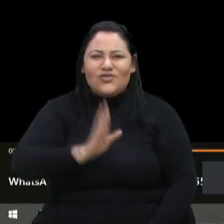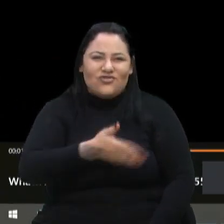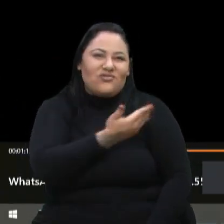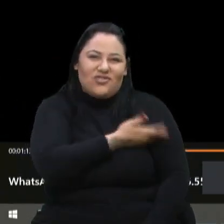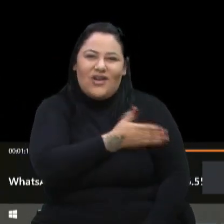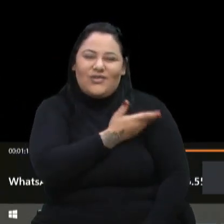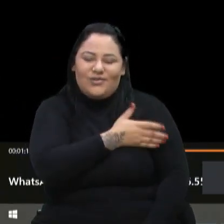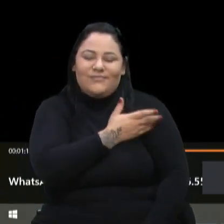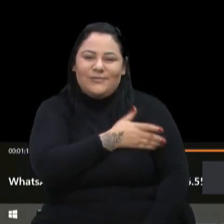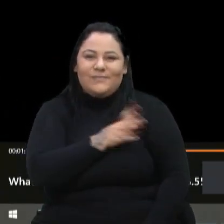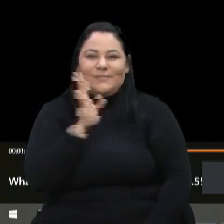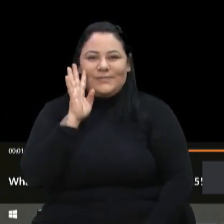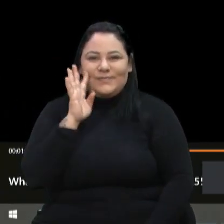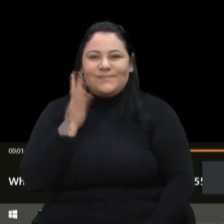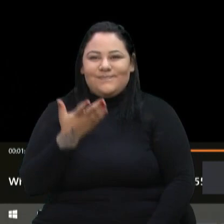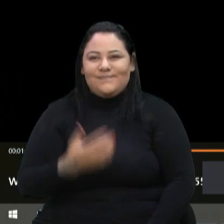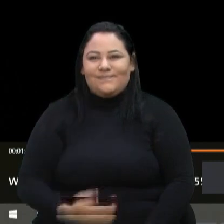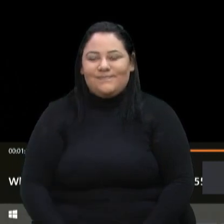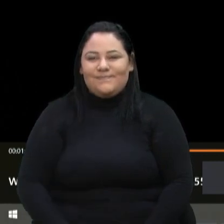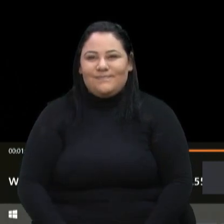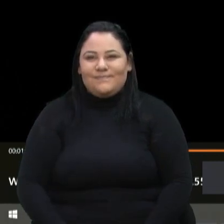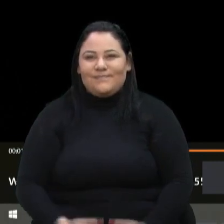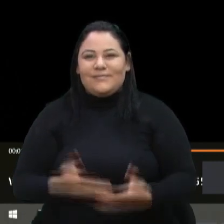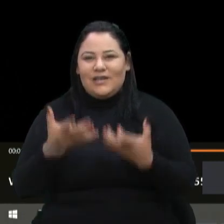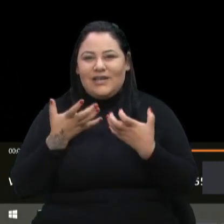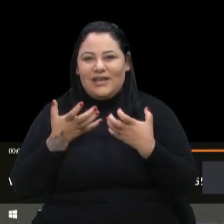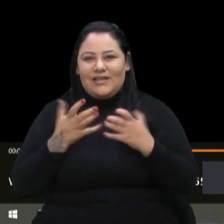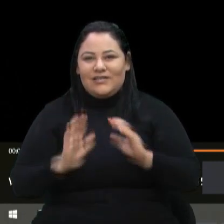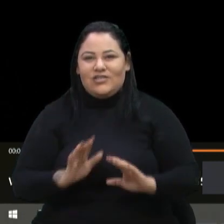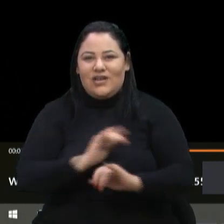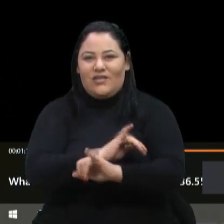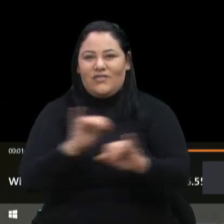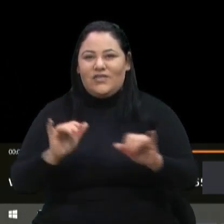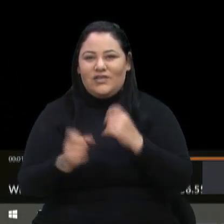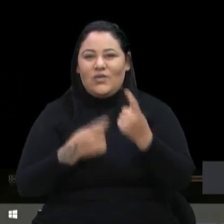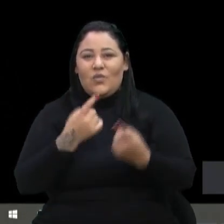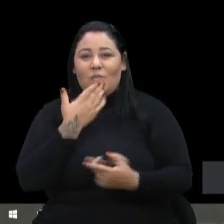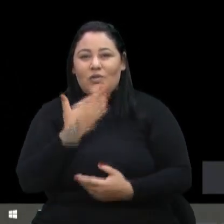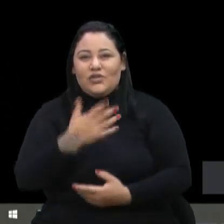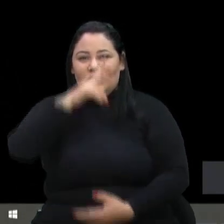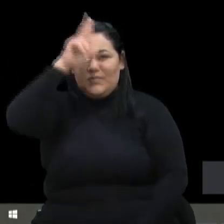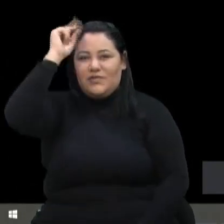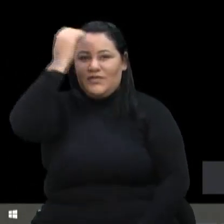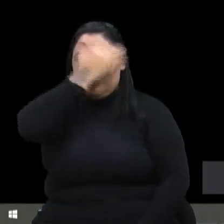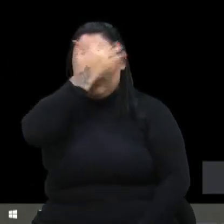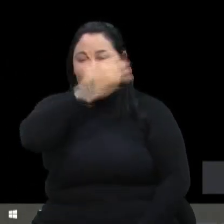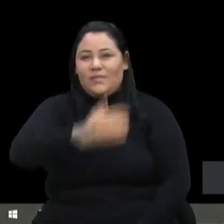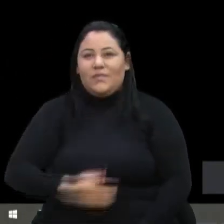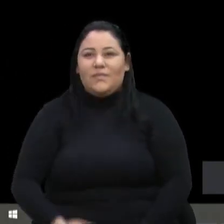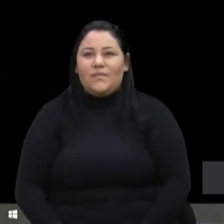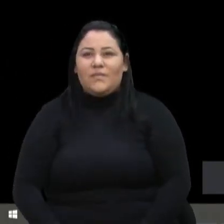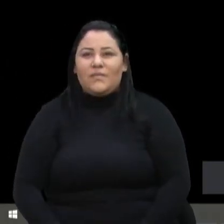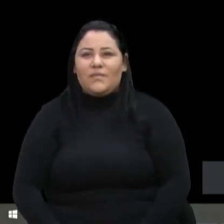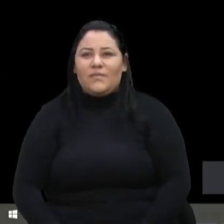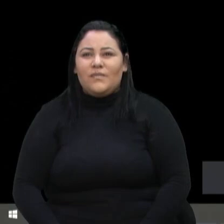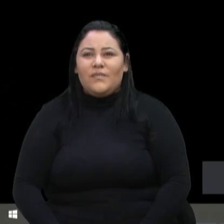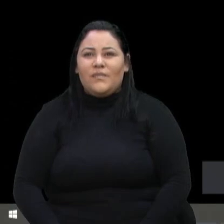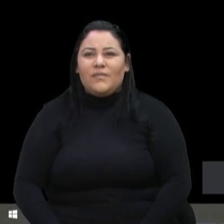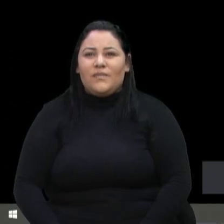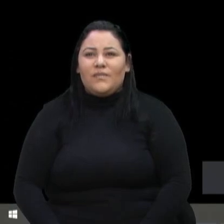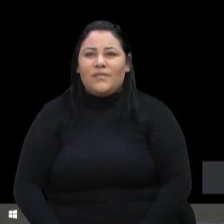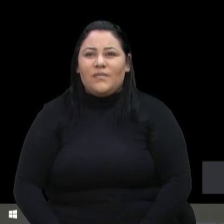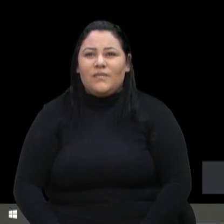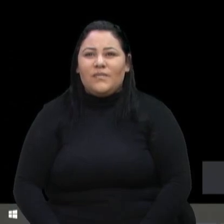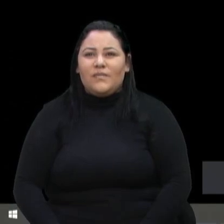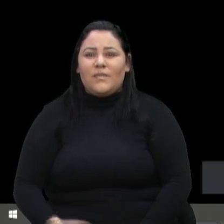acostumado. Legal. Quer deixar algum recado, algum pedido para o nosso prefeito? Bom, o que eu queria que o prefeito,